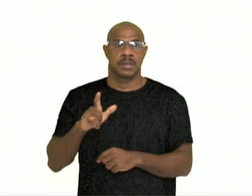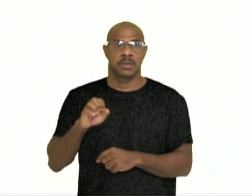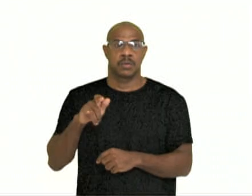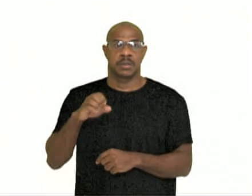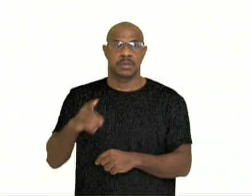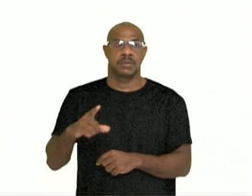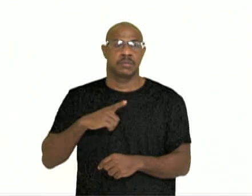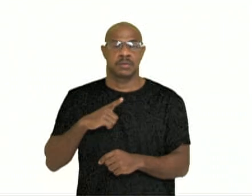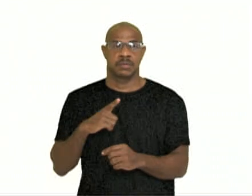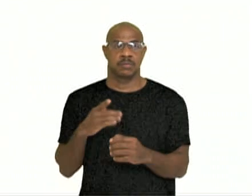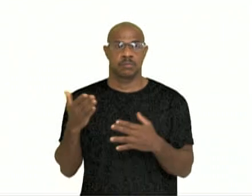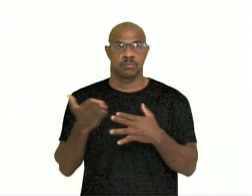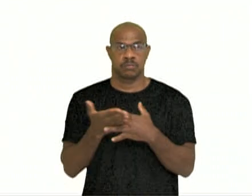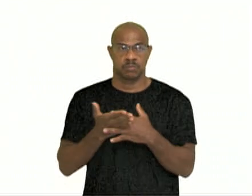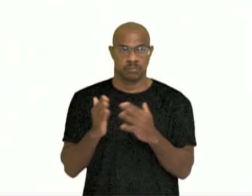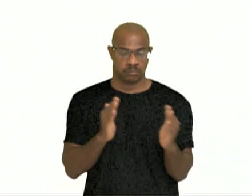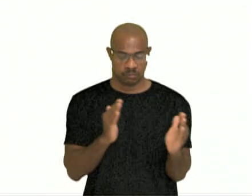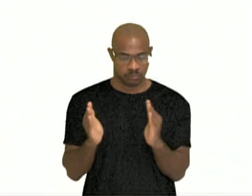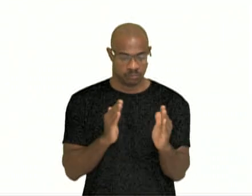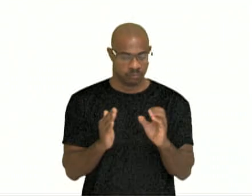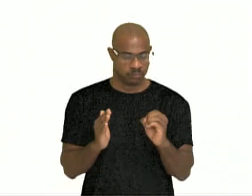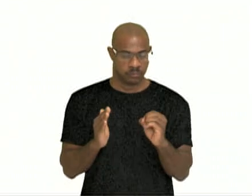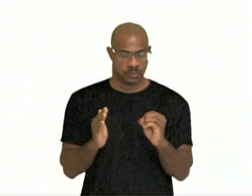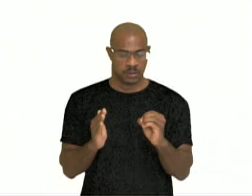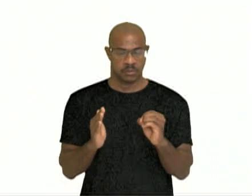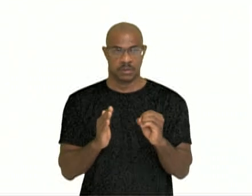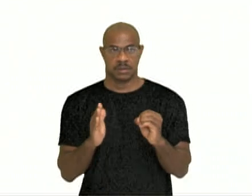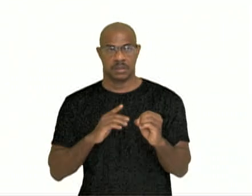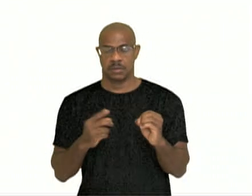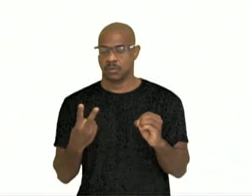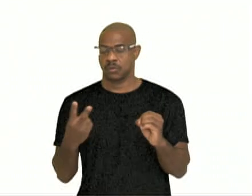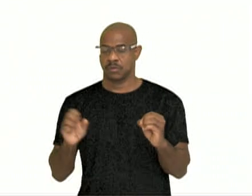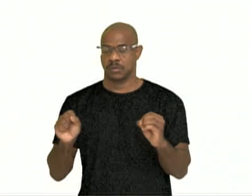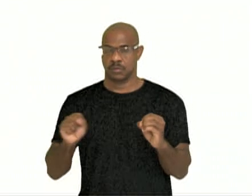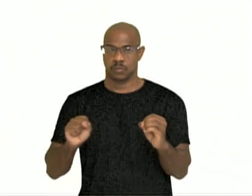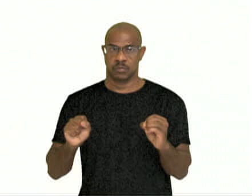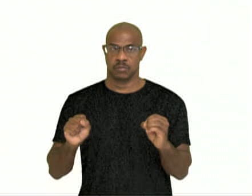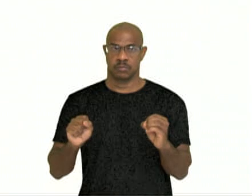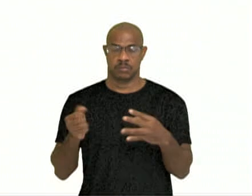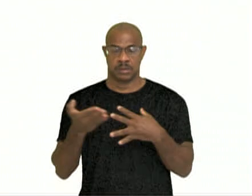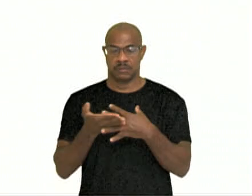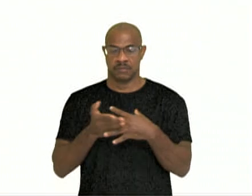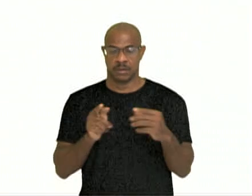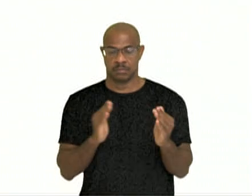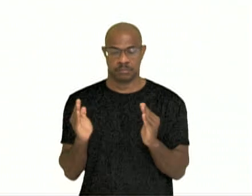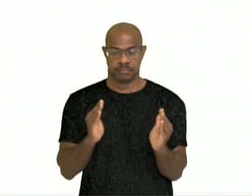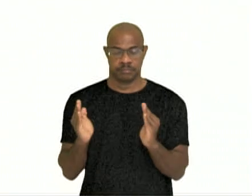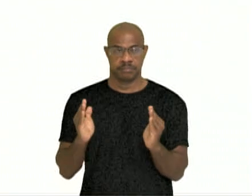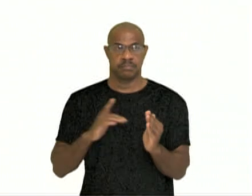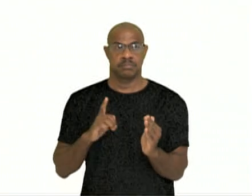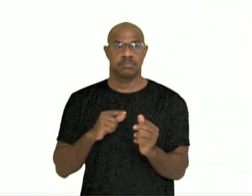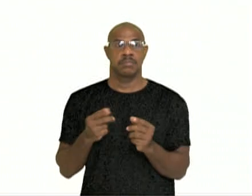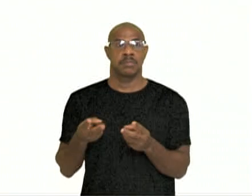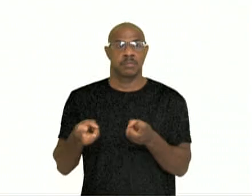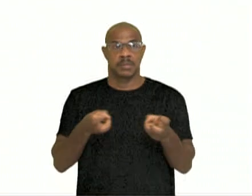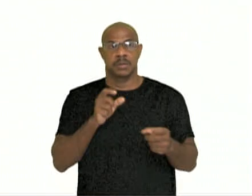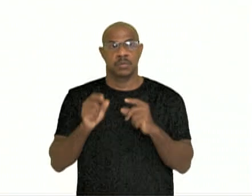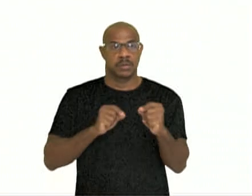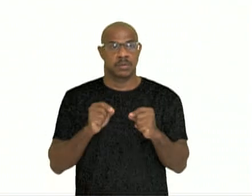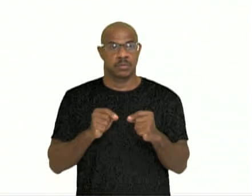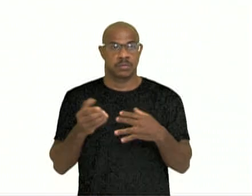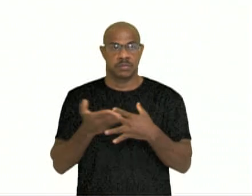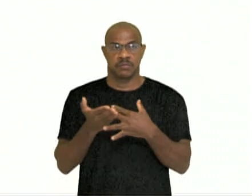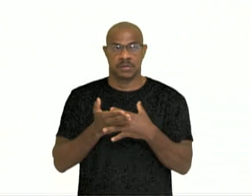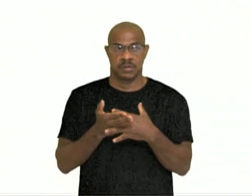no intervalo entre 0 a 2 segundos, né, conforme está sendo solicitado aqui. E considerando intervalos de meio e